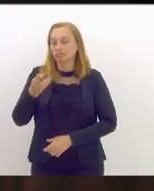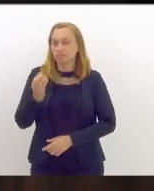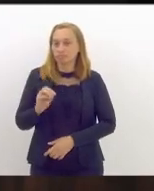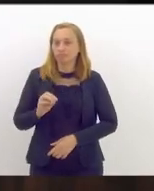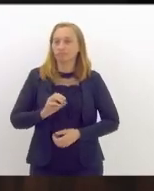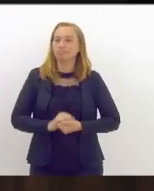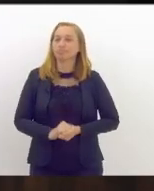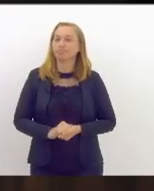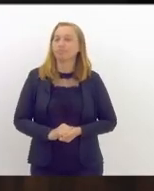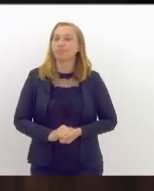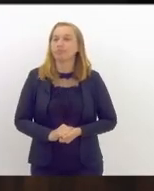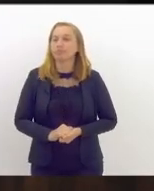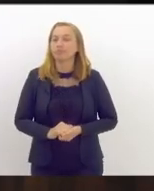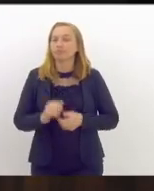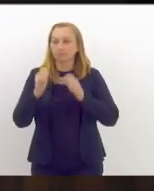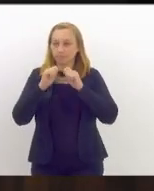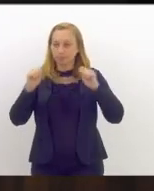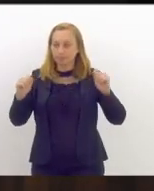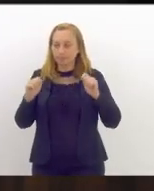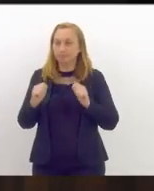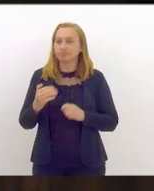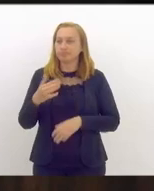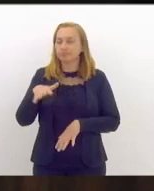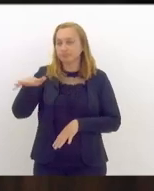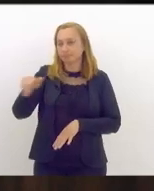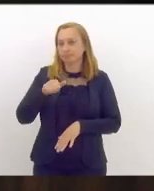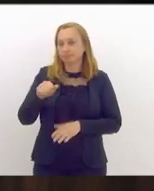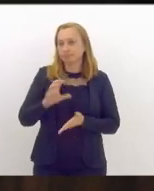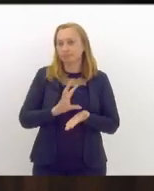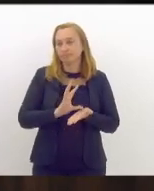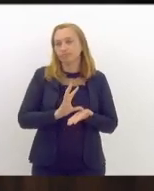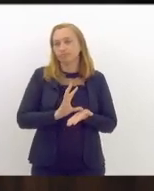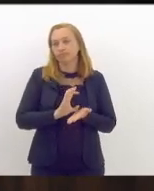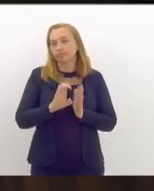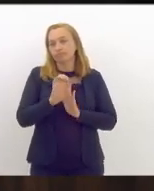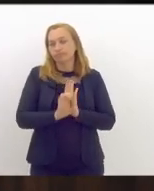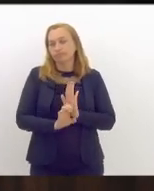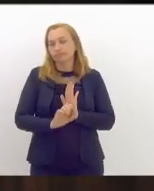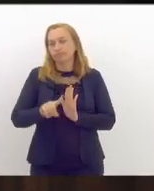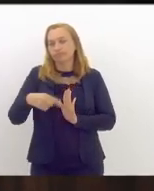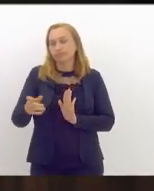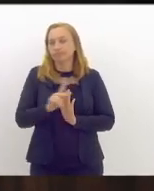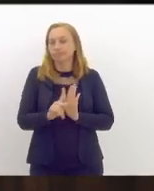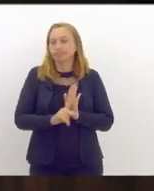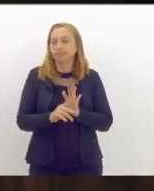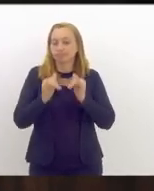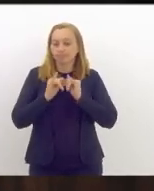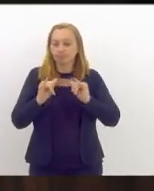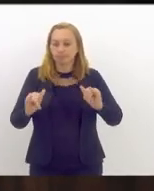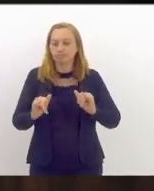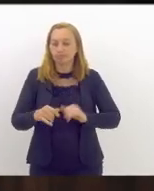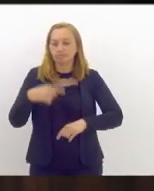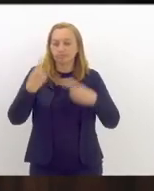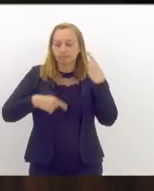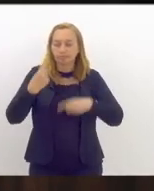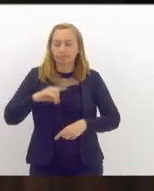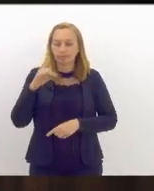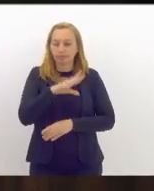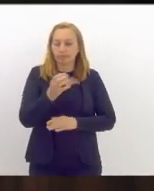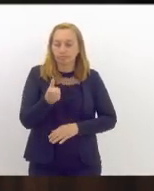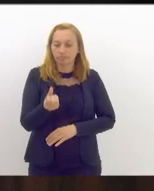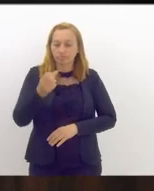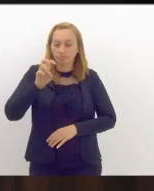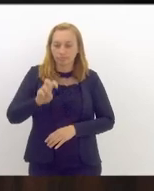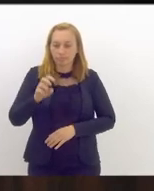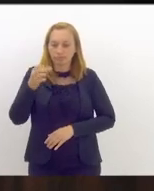eu peço assessoria da mesa para trazer as emendas do próximo projeto por favor as duas anuncie o regime de urgência e discussão única projeto de lei